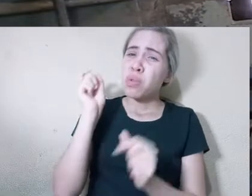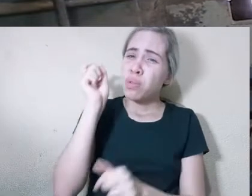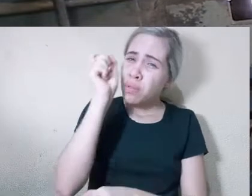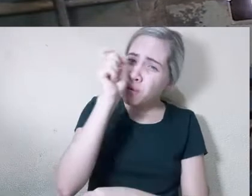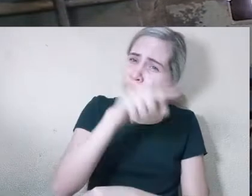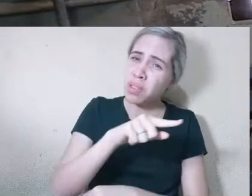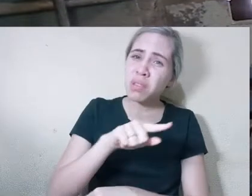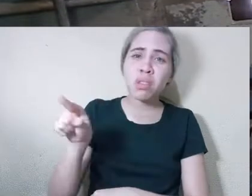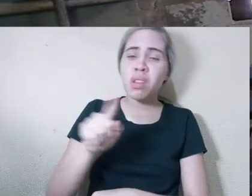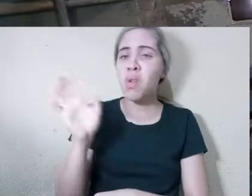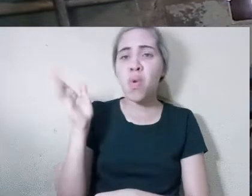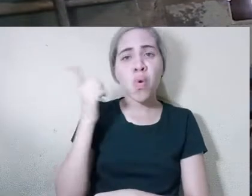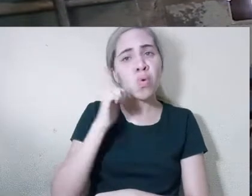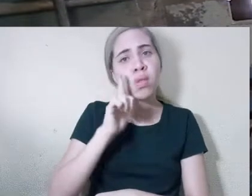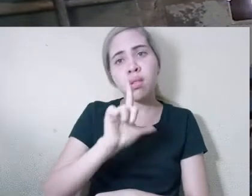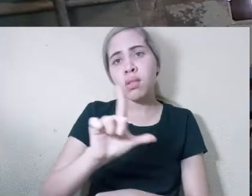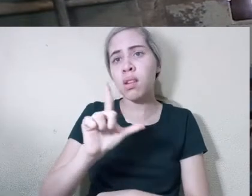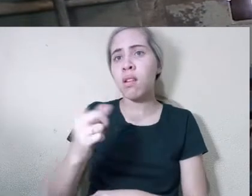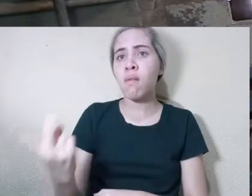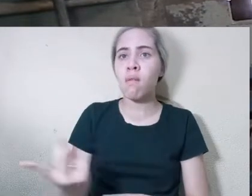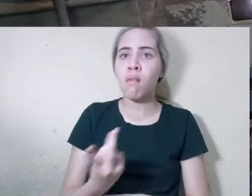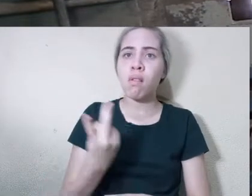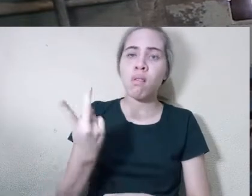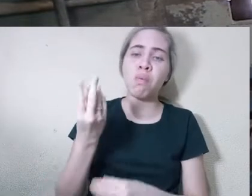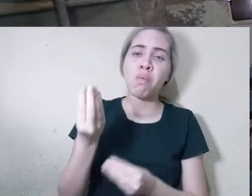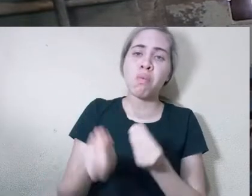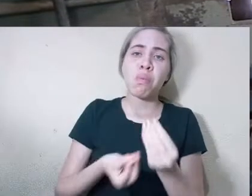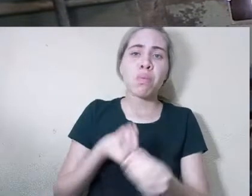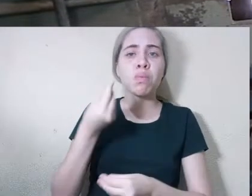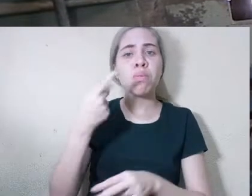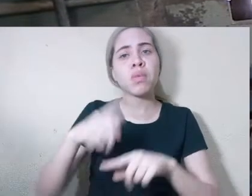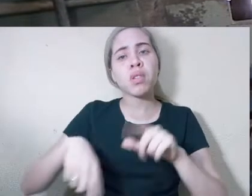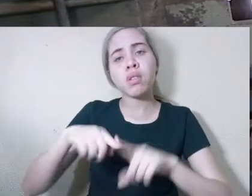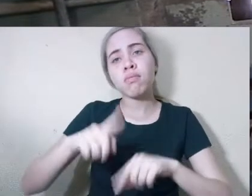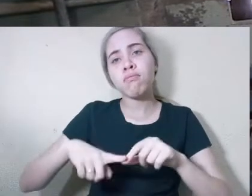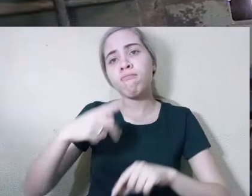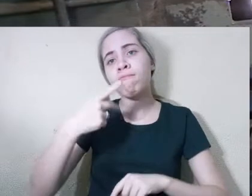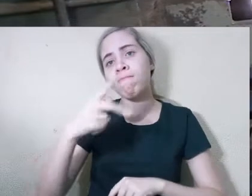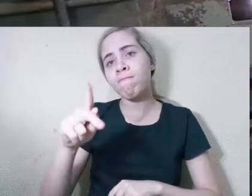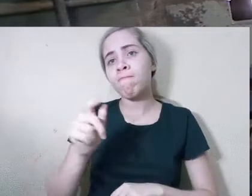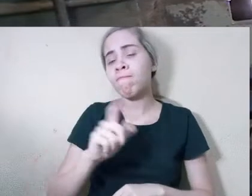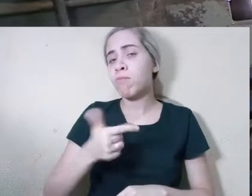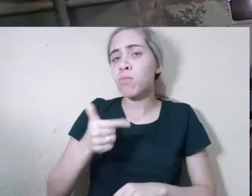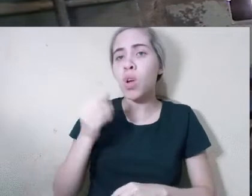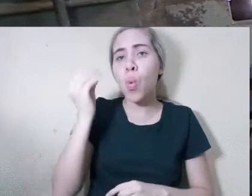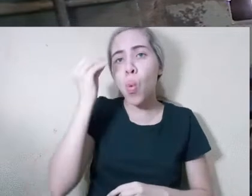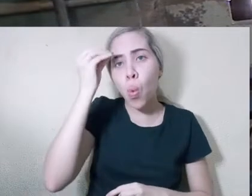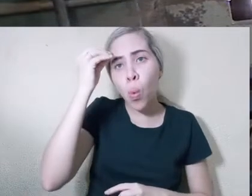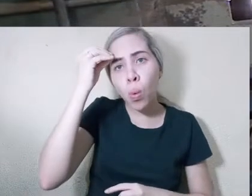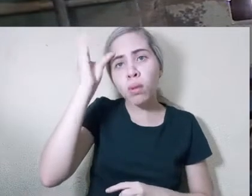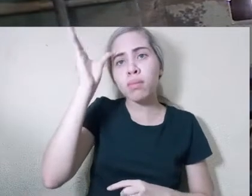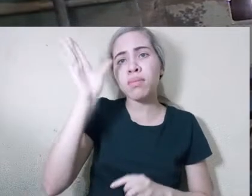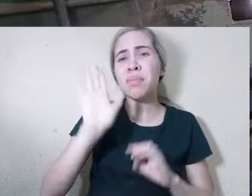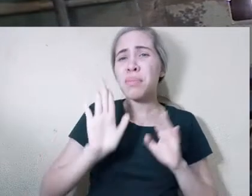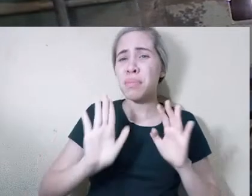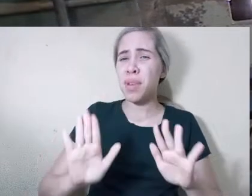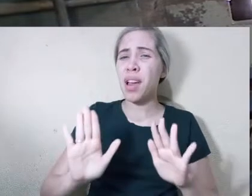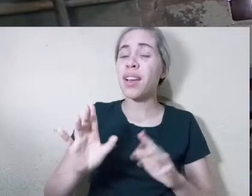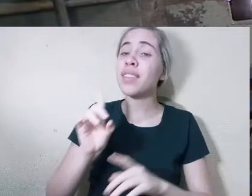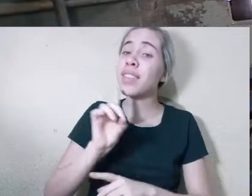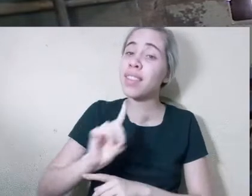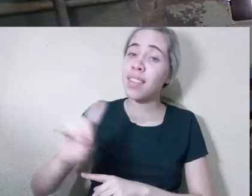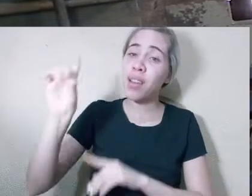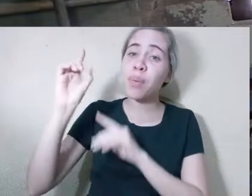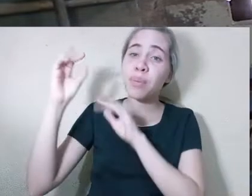Uhum. Você não consegue valorizar suas peças enquanto não tem conhecimento, né? Sim. Mas, assim, graças